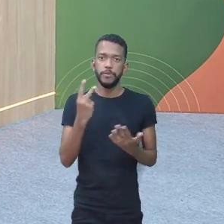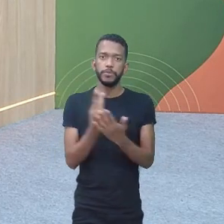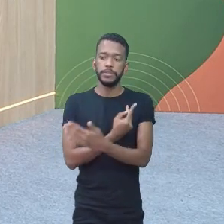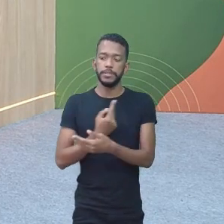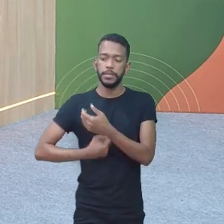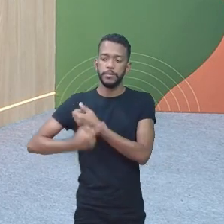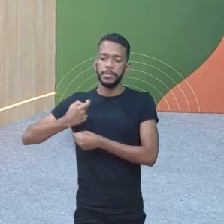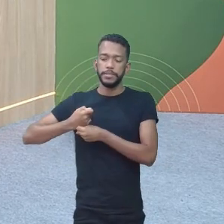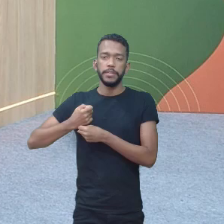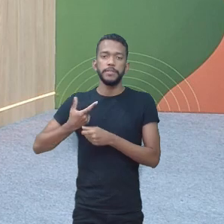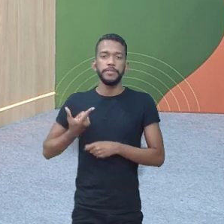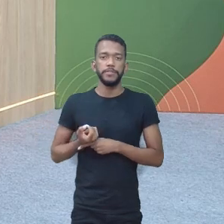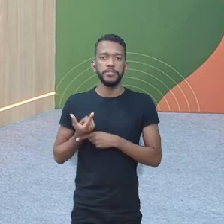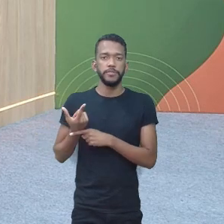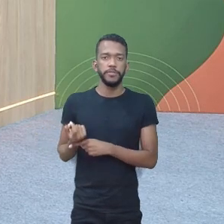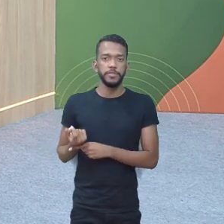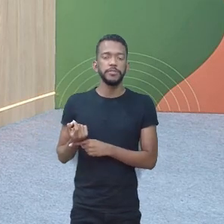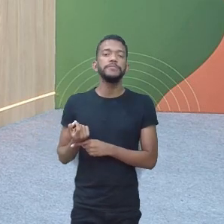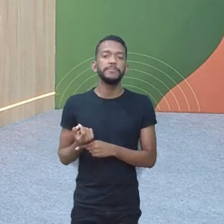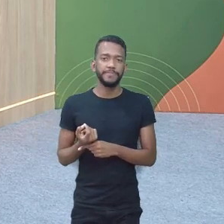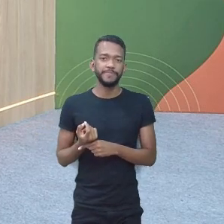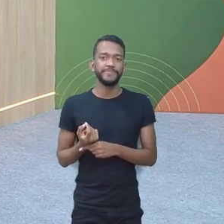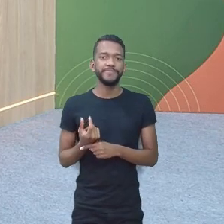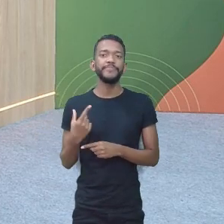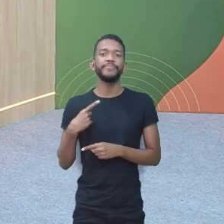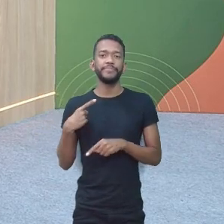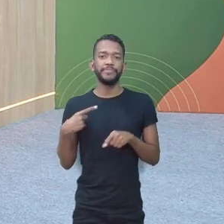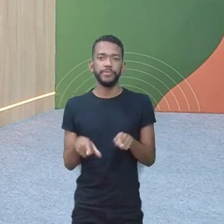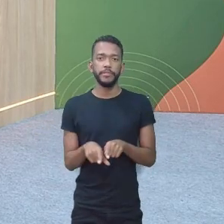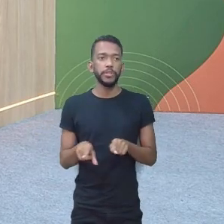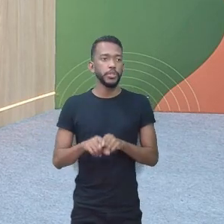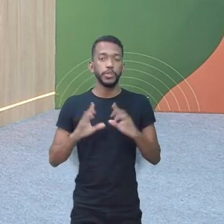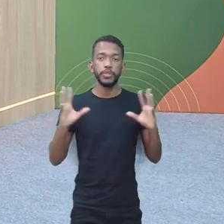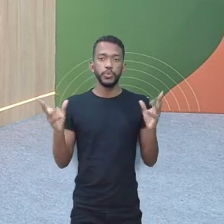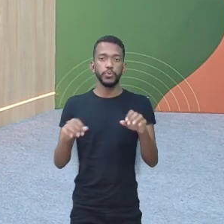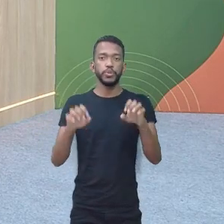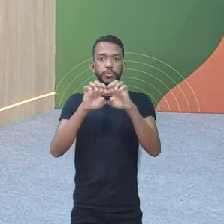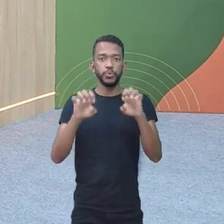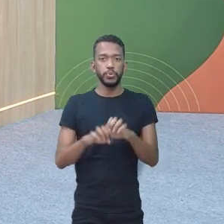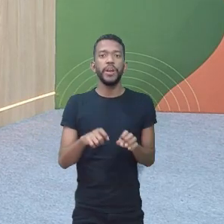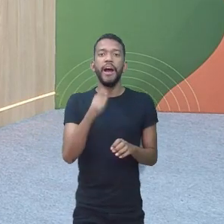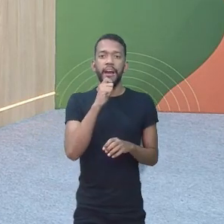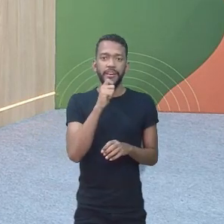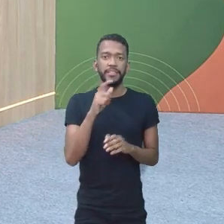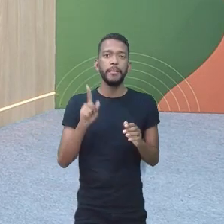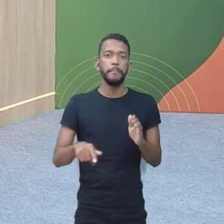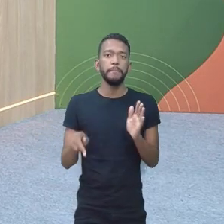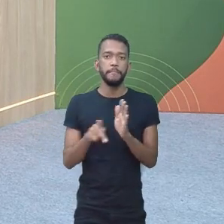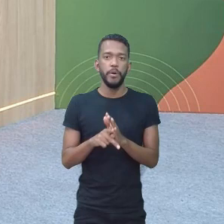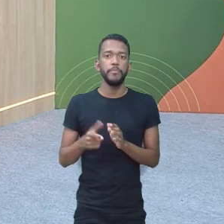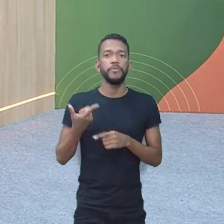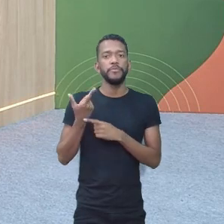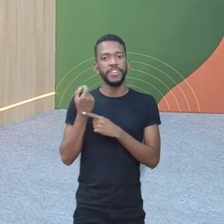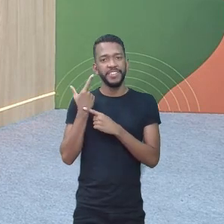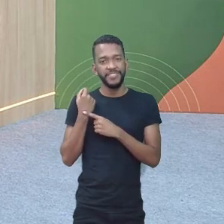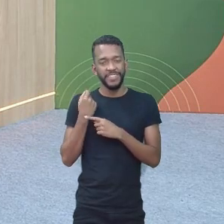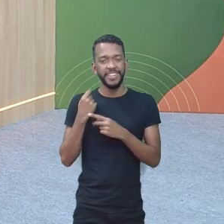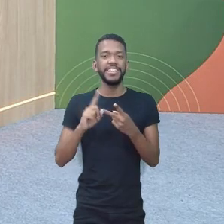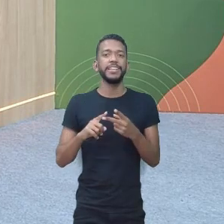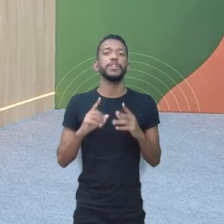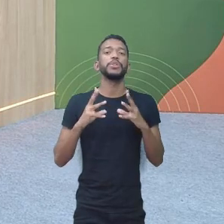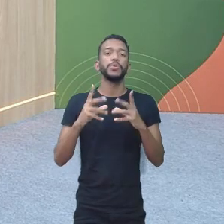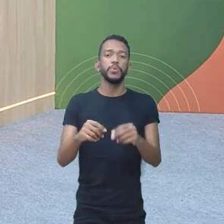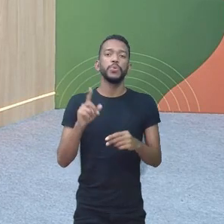2020. Inclusive, toda a estrutura de Tóquio, ela ainda está para 2020. As medalhas estão para